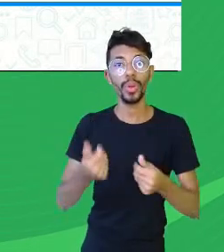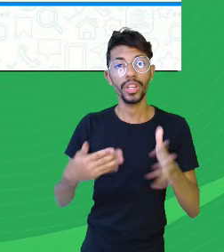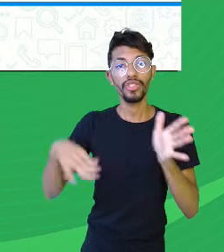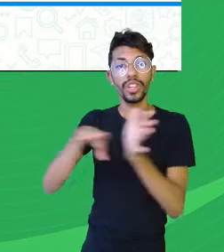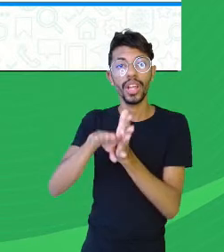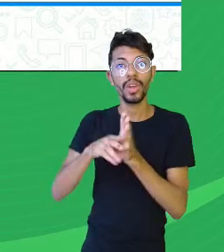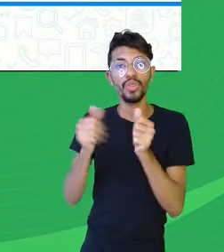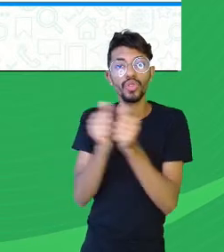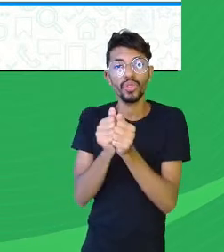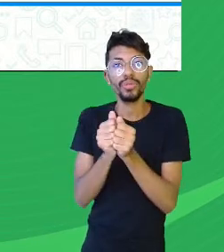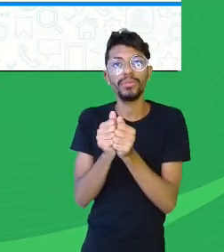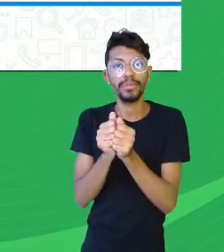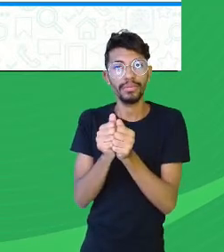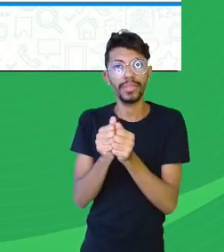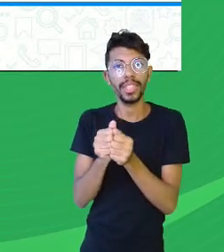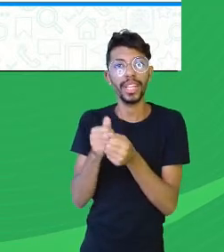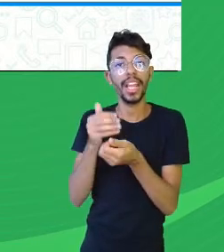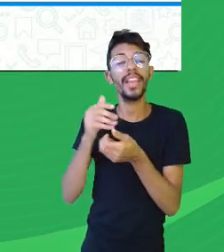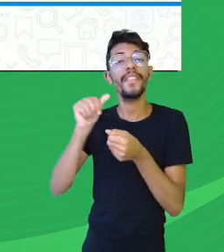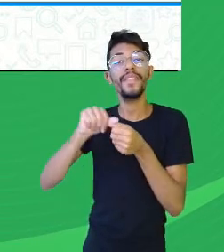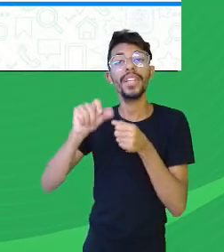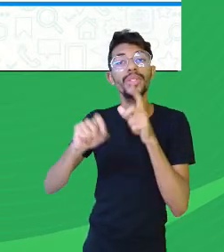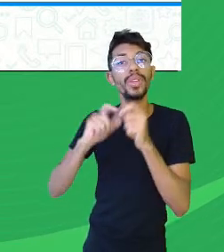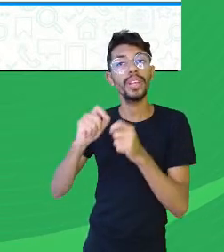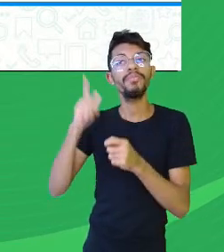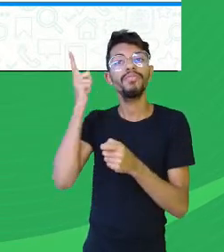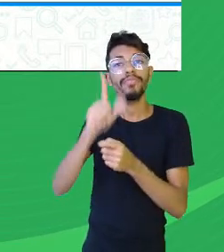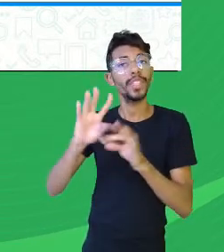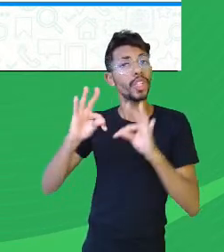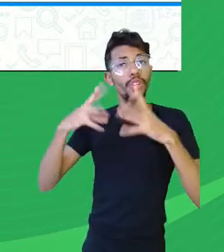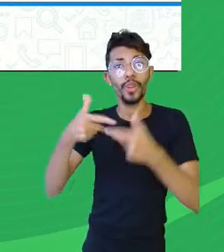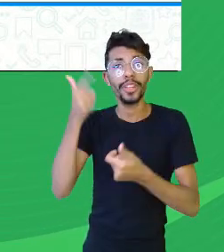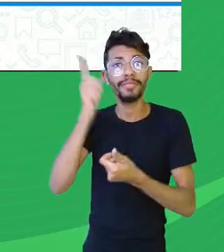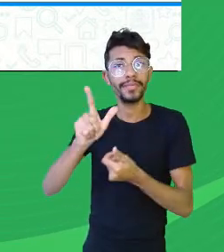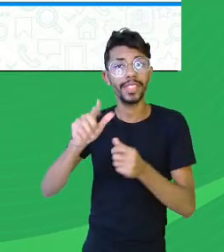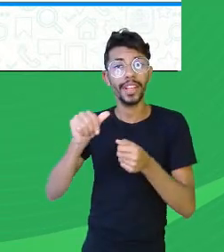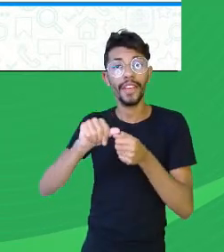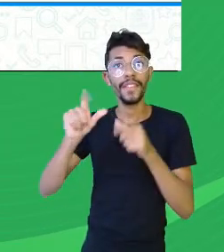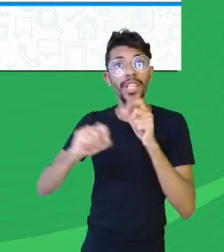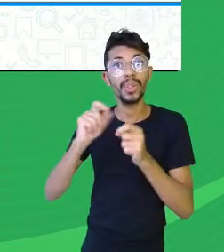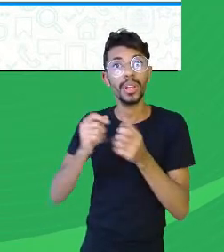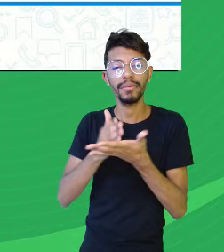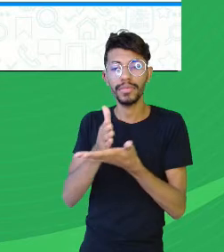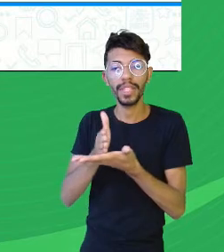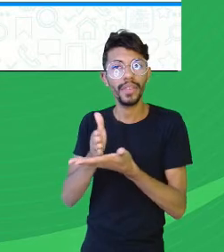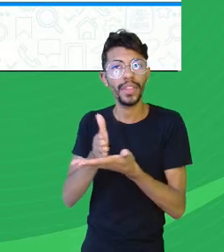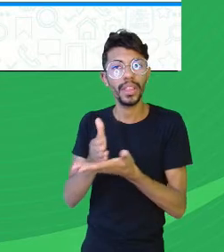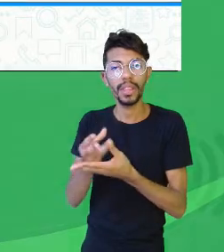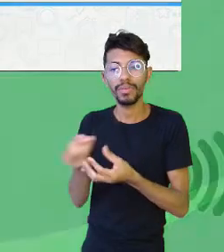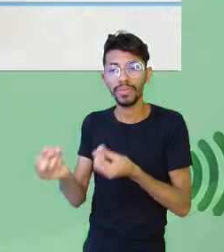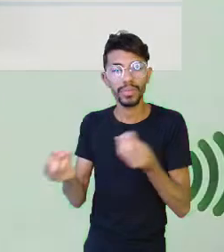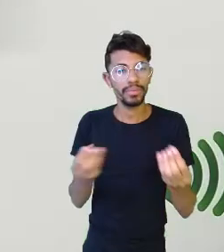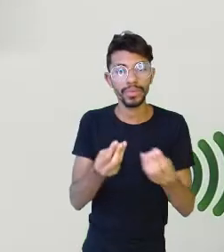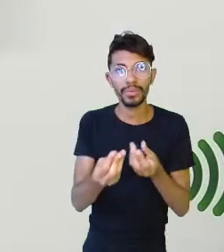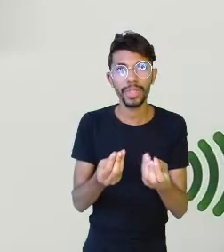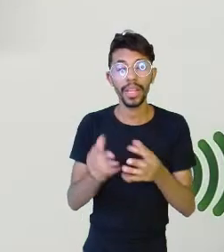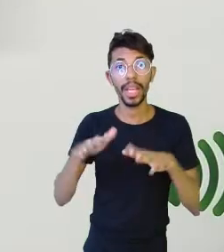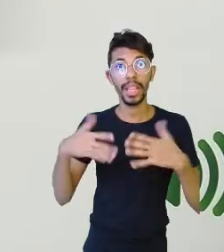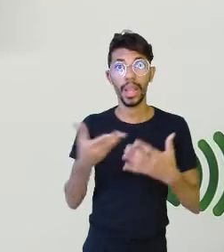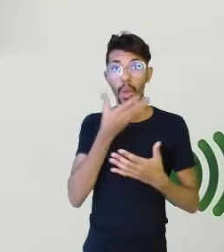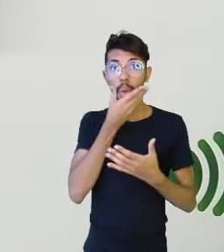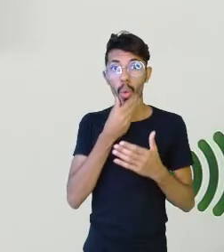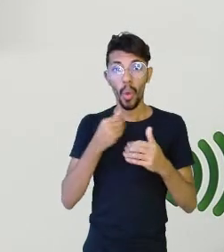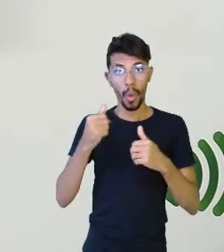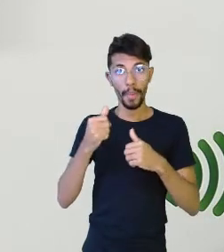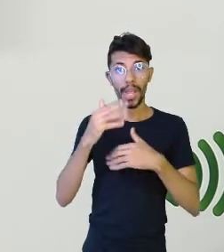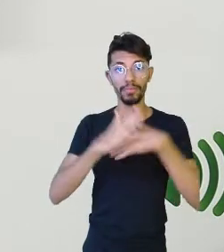vencedoras e dividiram ali aquela cesta de doces. O explorador, ele ficou sem entender nada.